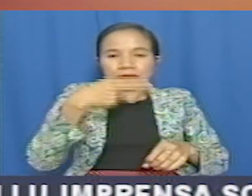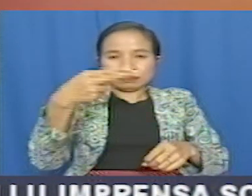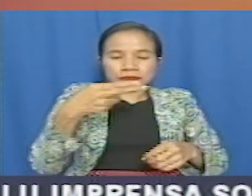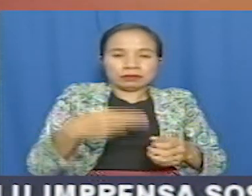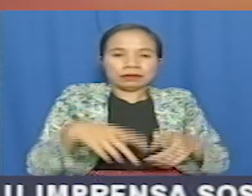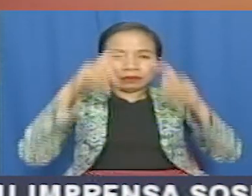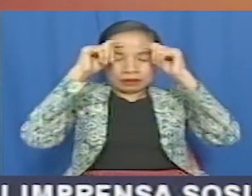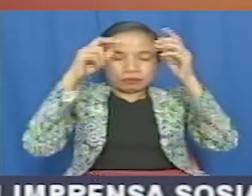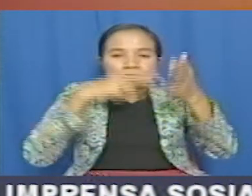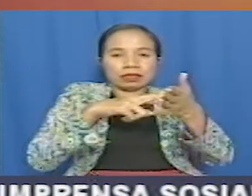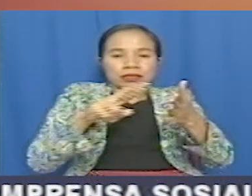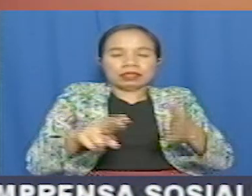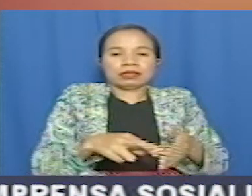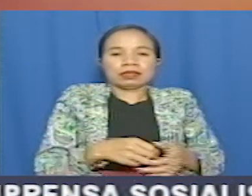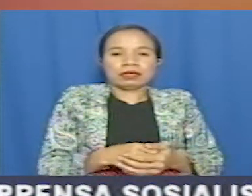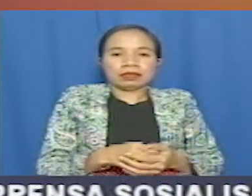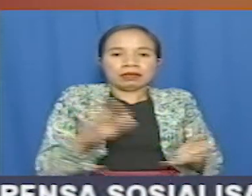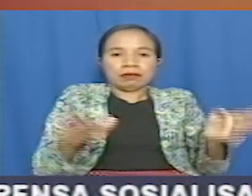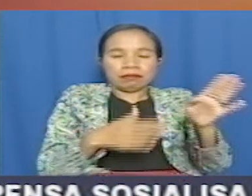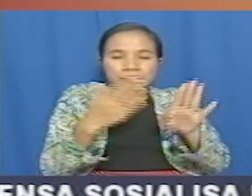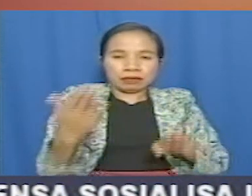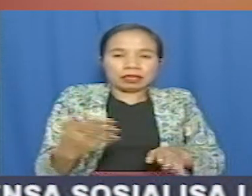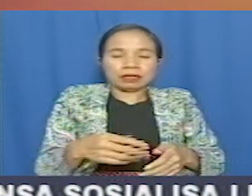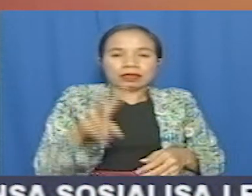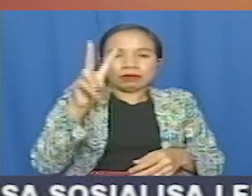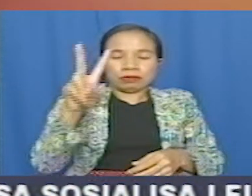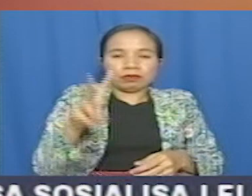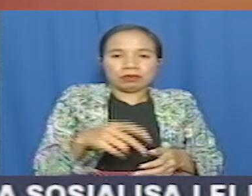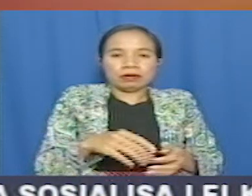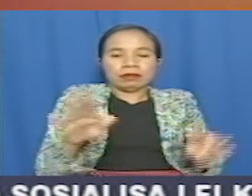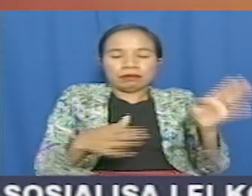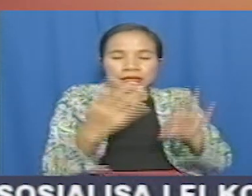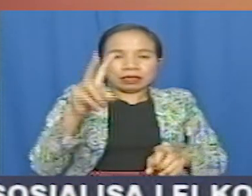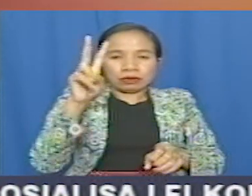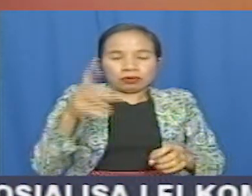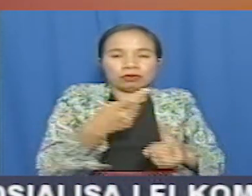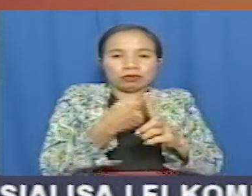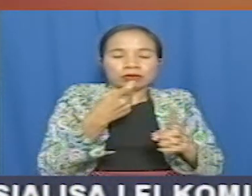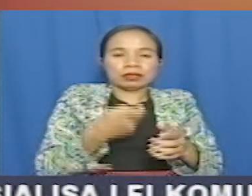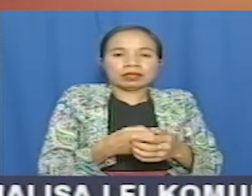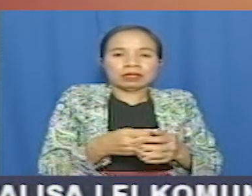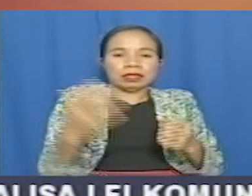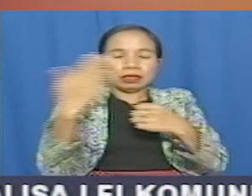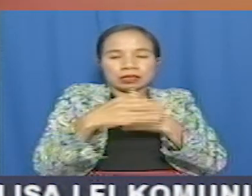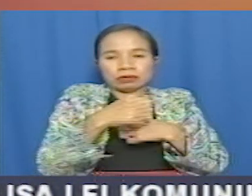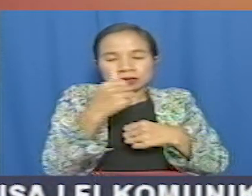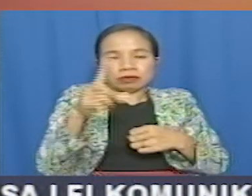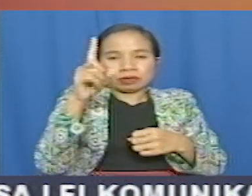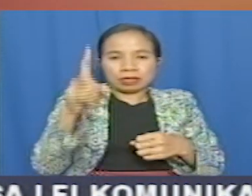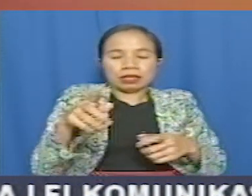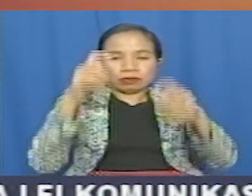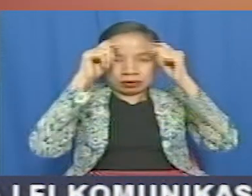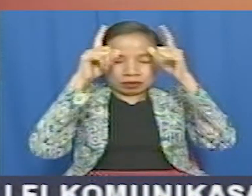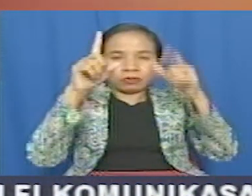Quinta-feira, né, Timor-Leste resiste caso Obituca mate nen rua. Mate bien nen rua composto se estrangeiro ida no